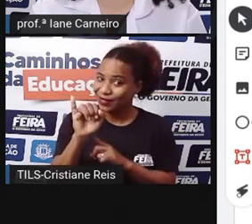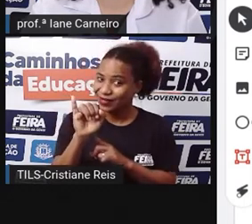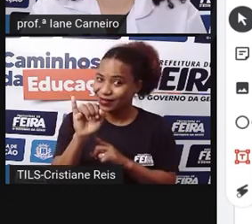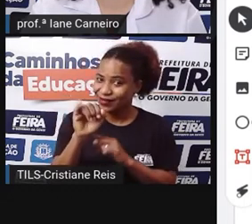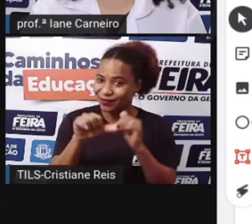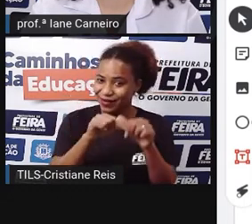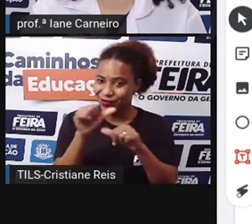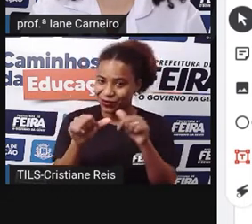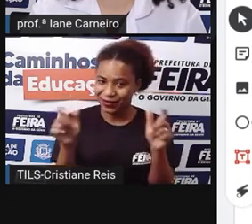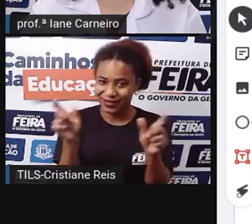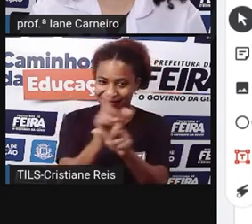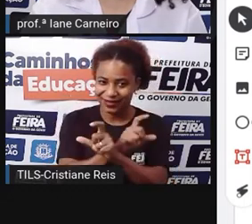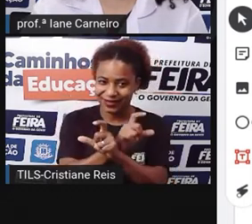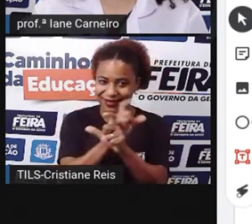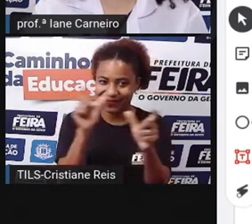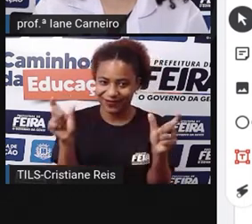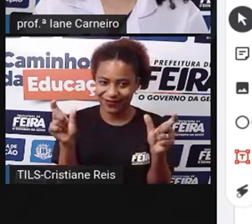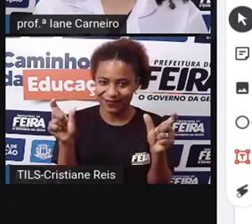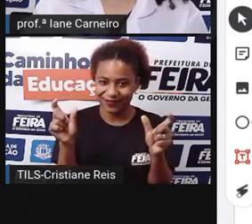posição.